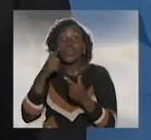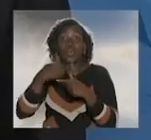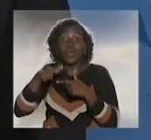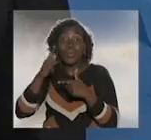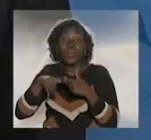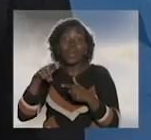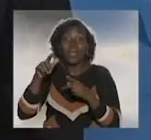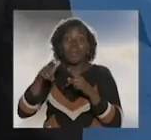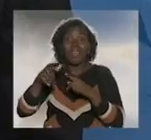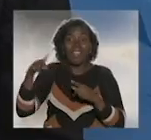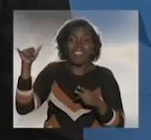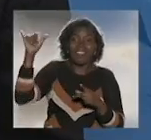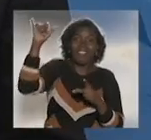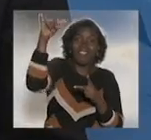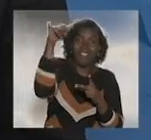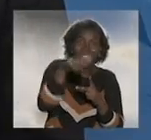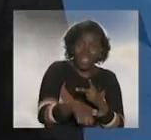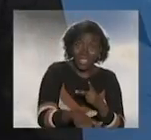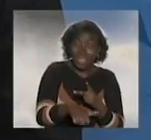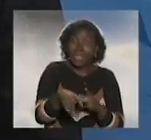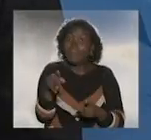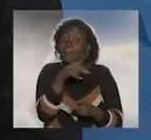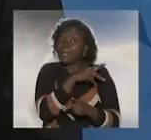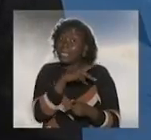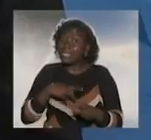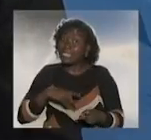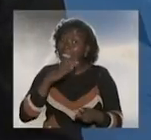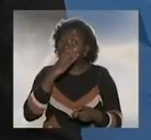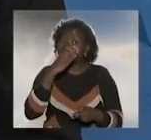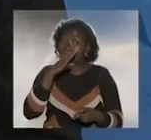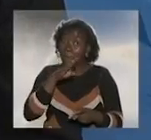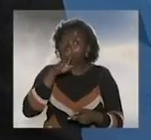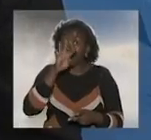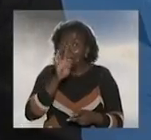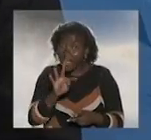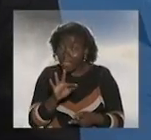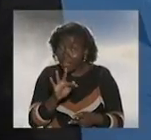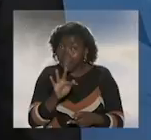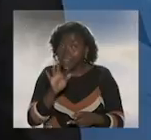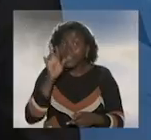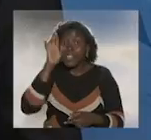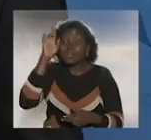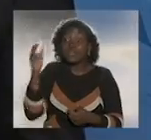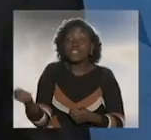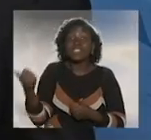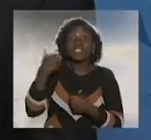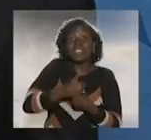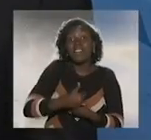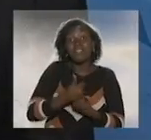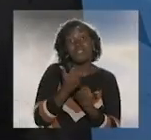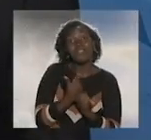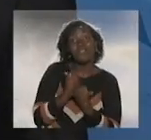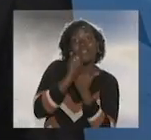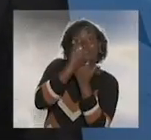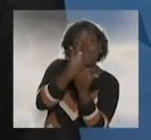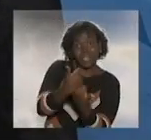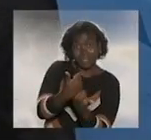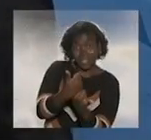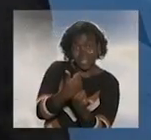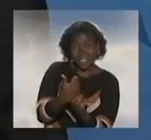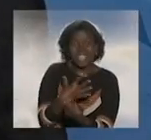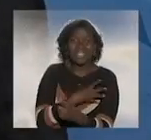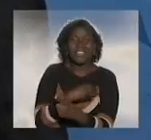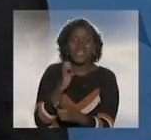chegou atrasado. E o presidente da CBF, Marco Polo Del Nero, foi representado por um dos vices, que é o Fernando Sarney, filho